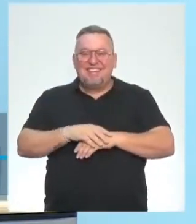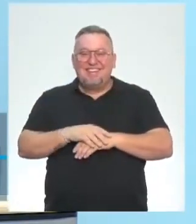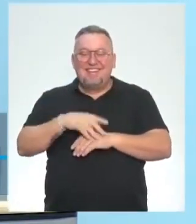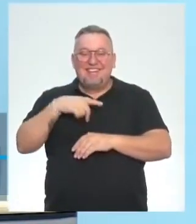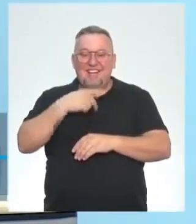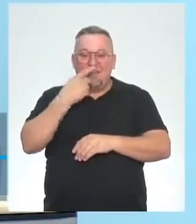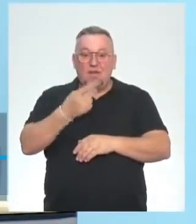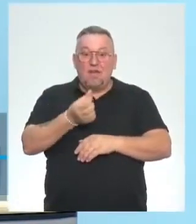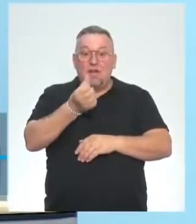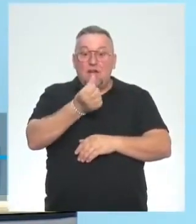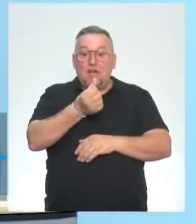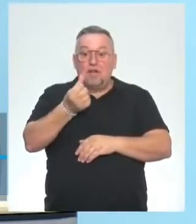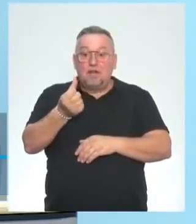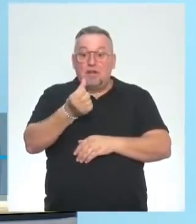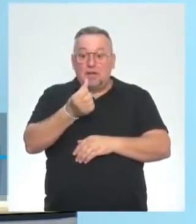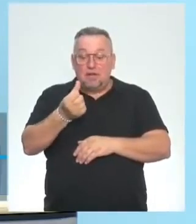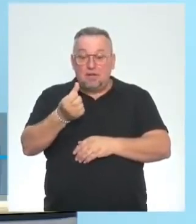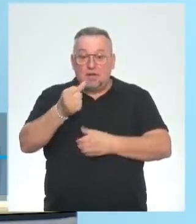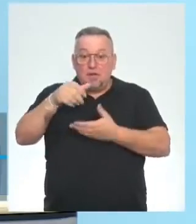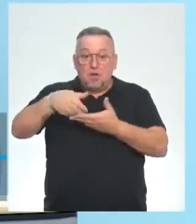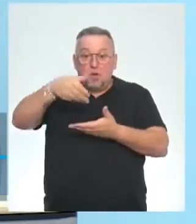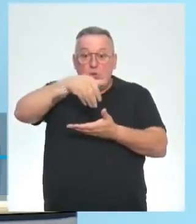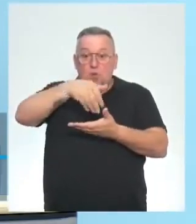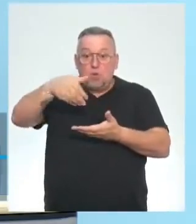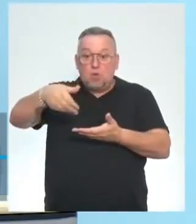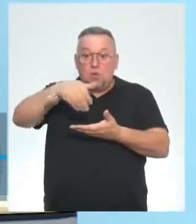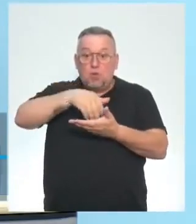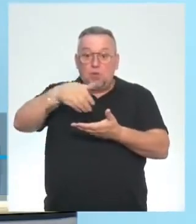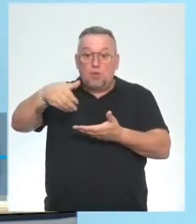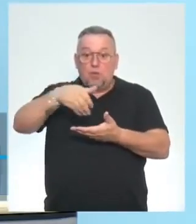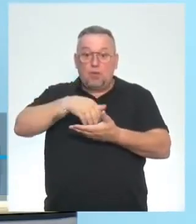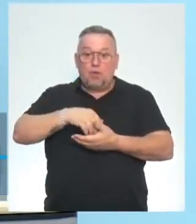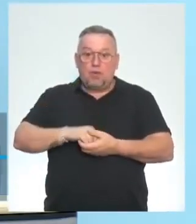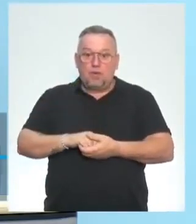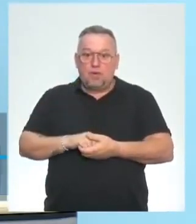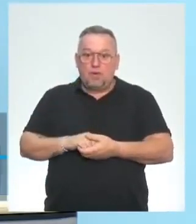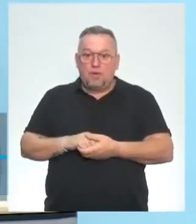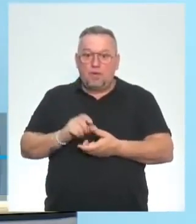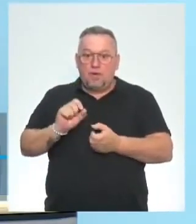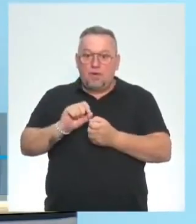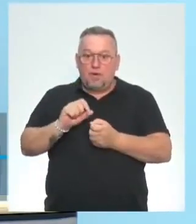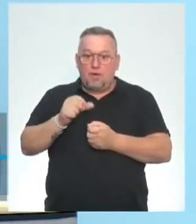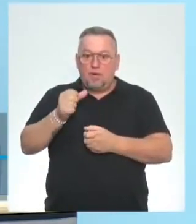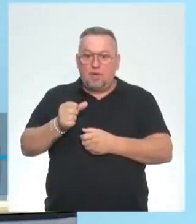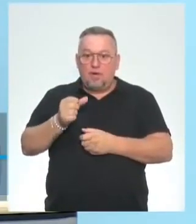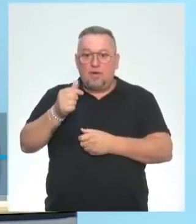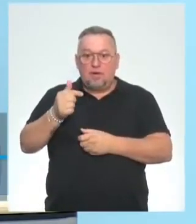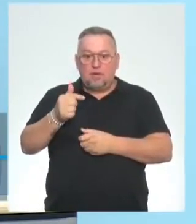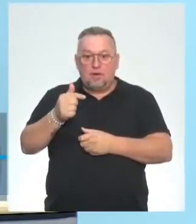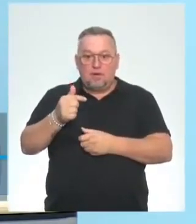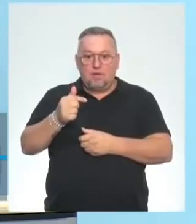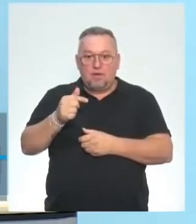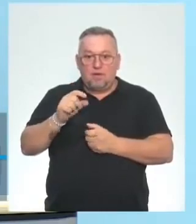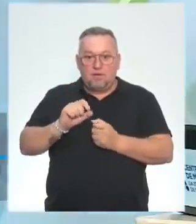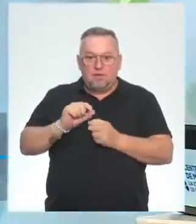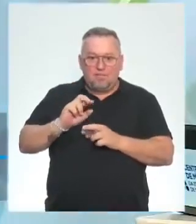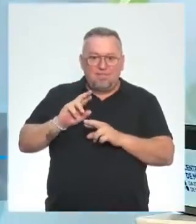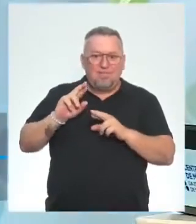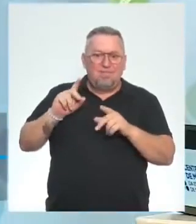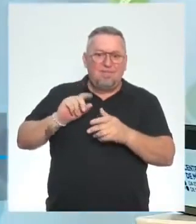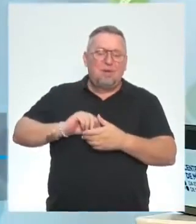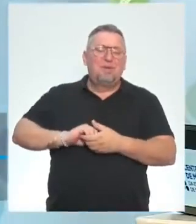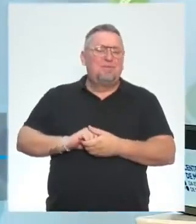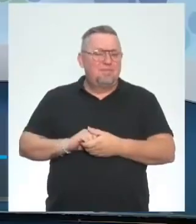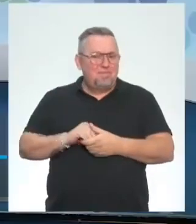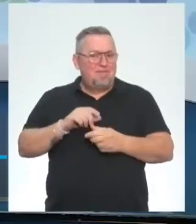colocar lá 66 colheres de suco na água para os alunos. E ela colocou 67. Será que faz diferença? Então não